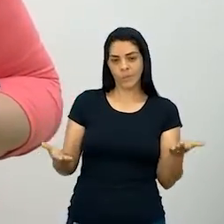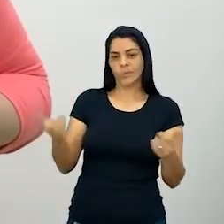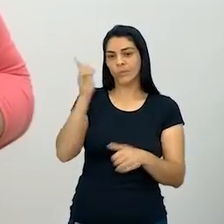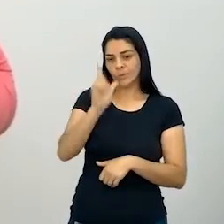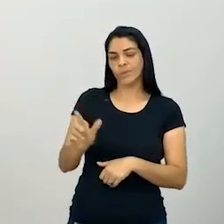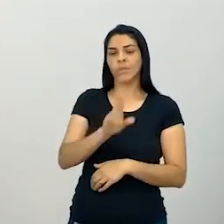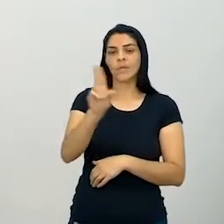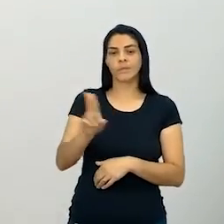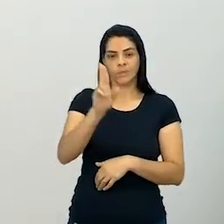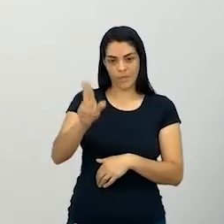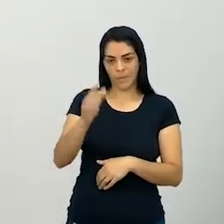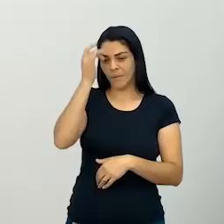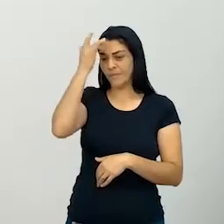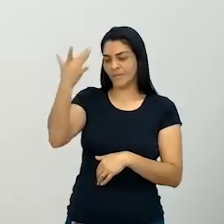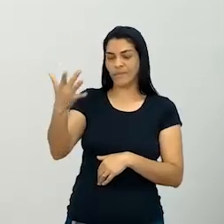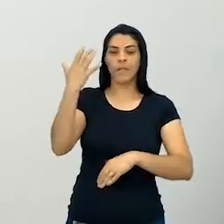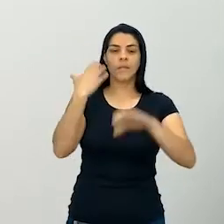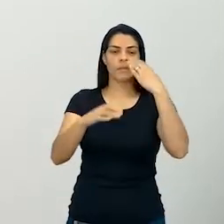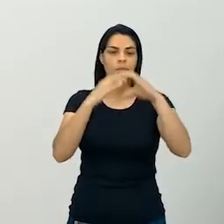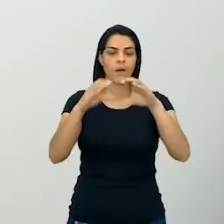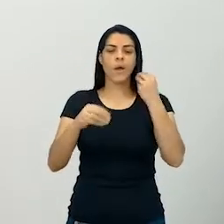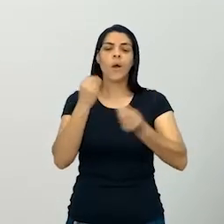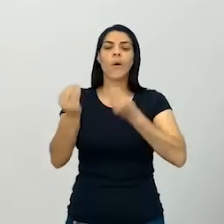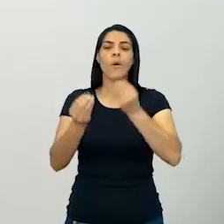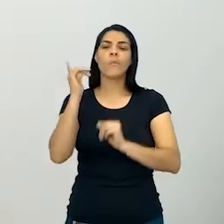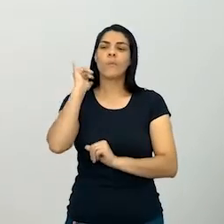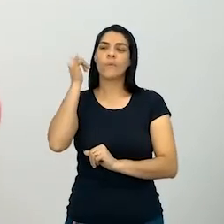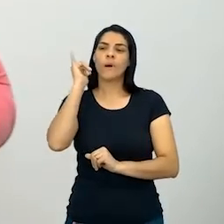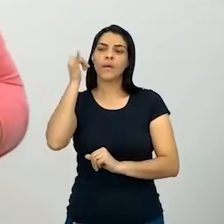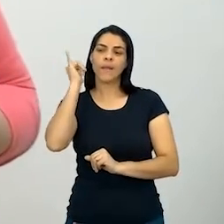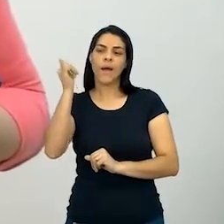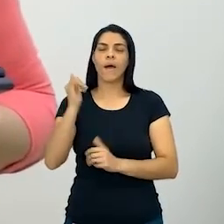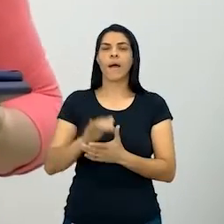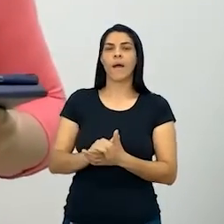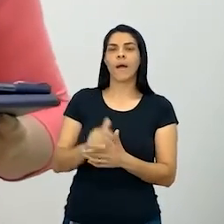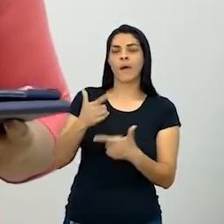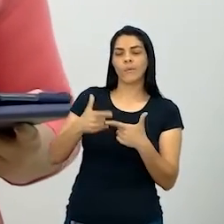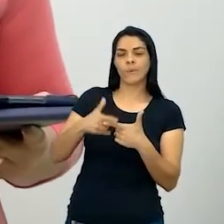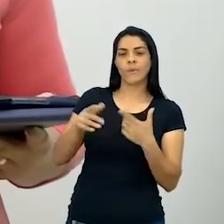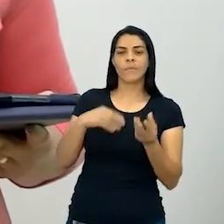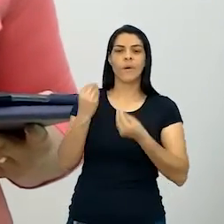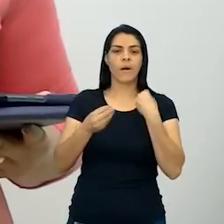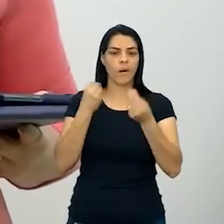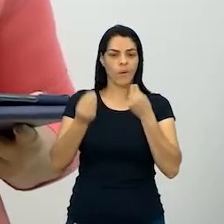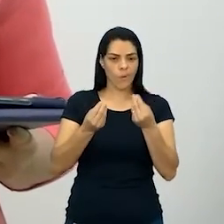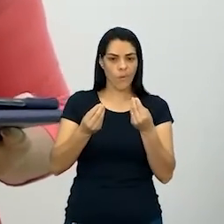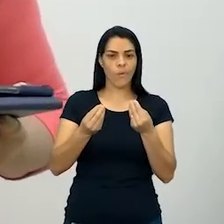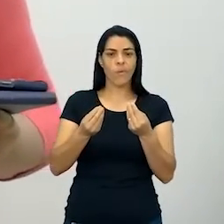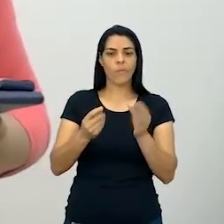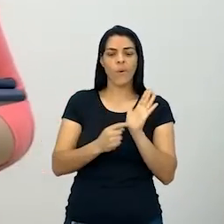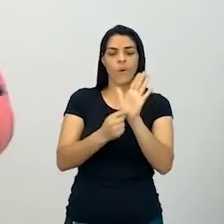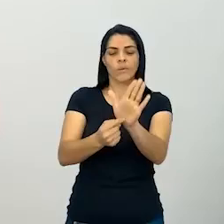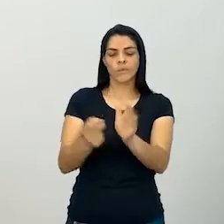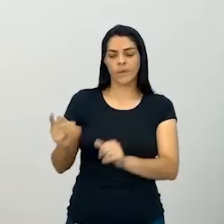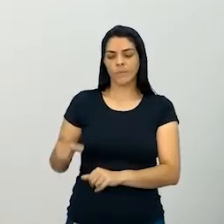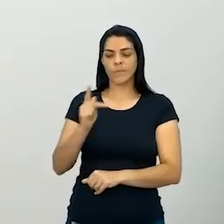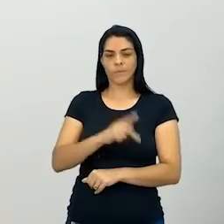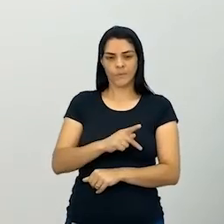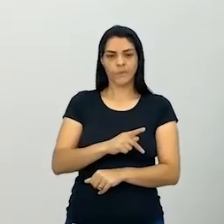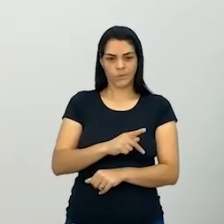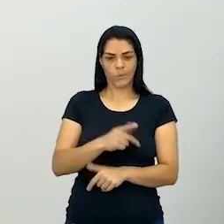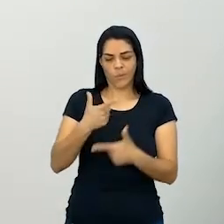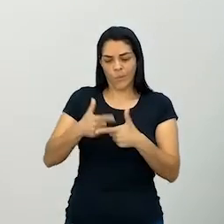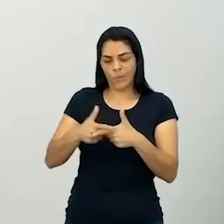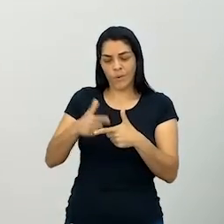comunicação, de como eles vão contar um problema, como eles vão levar um problema até o professor, de forma que isso